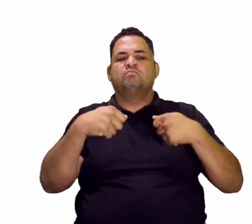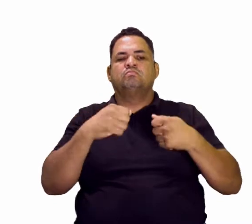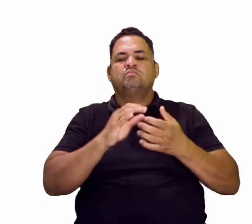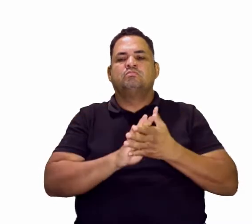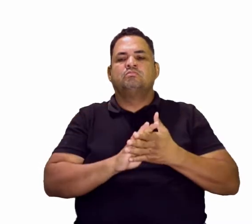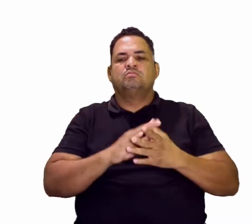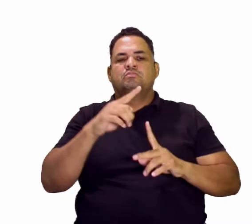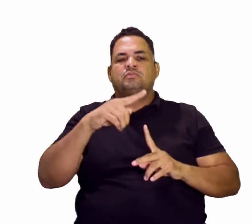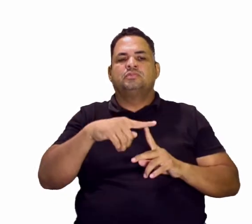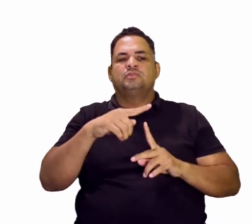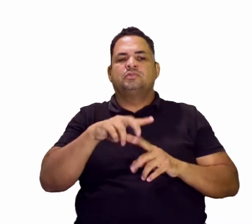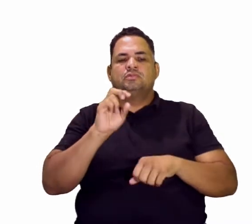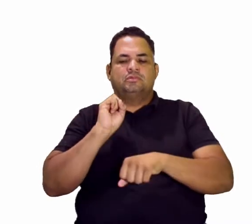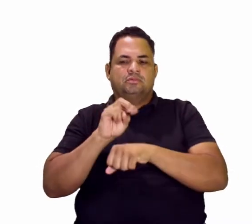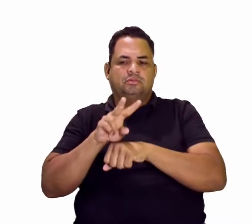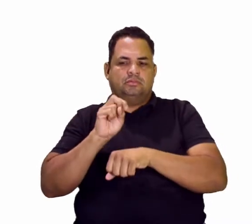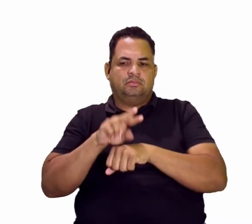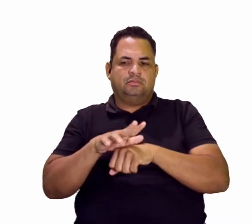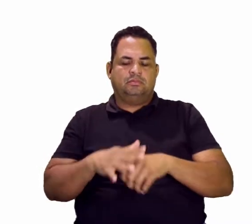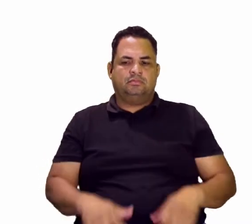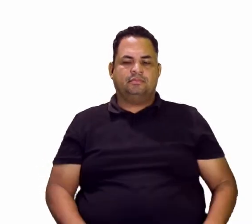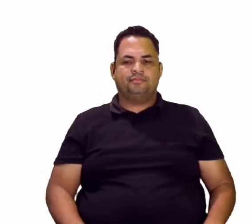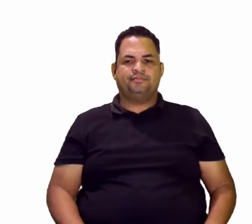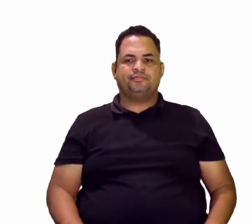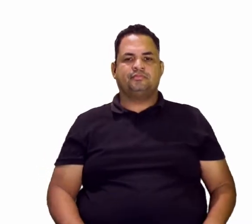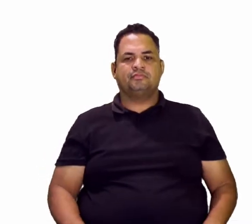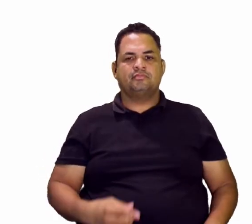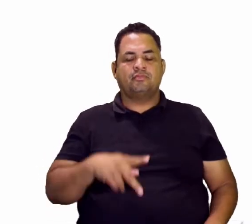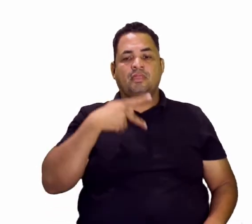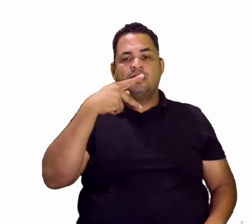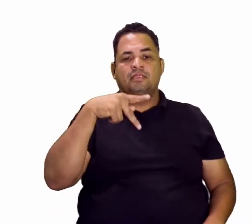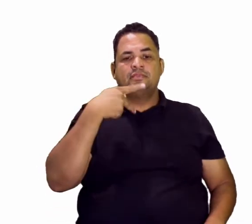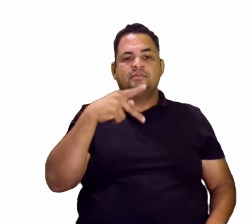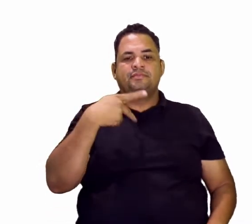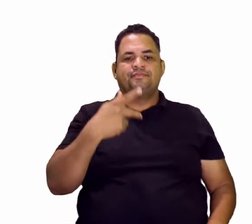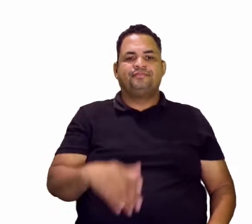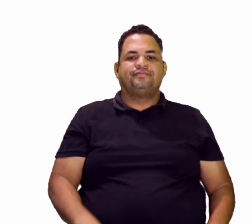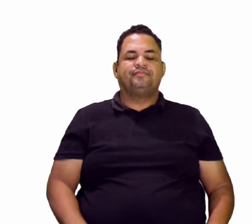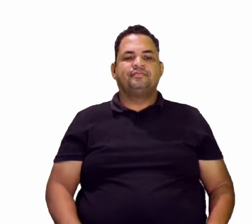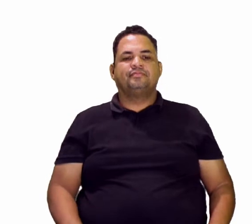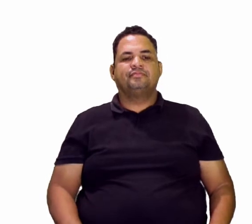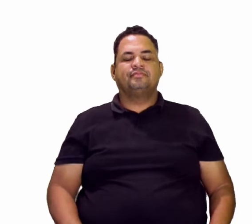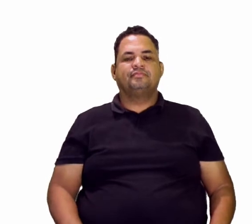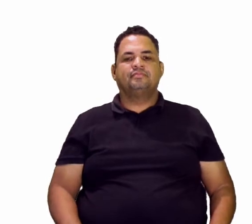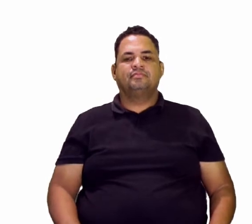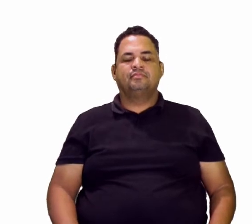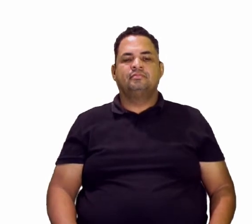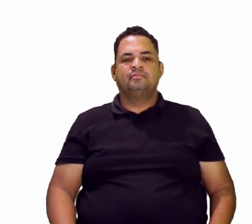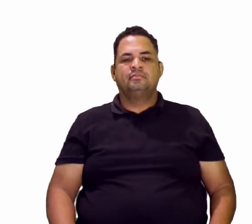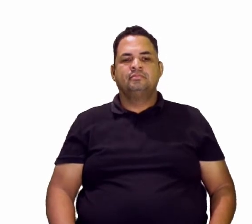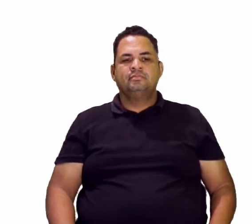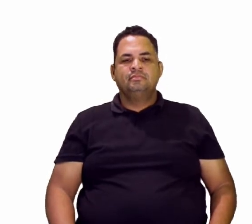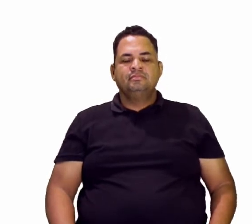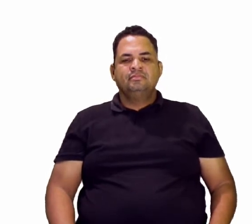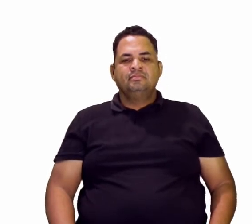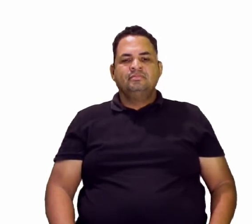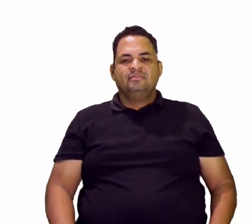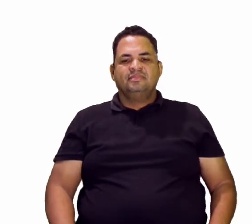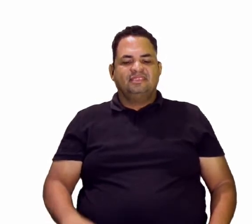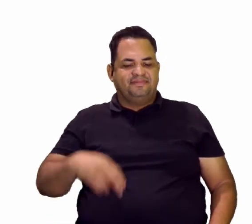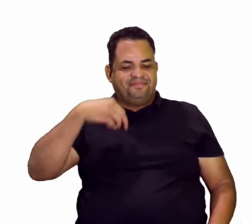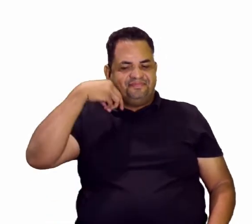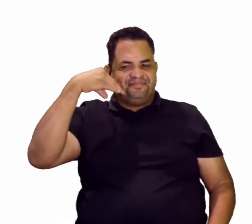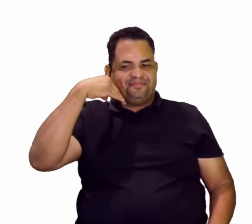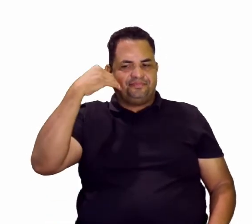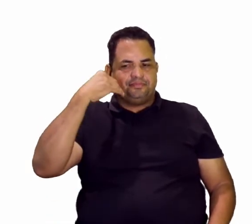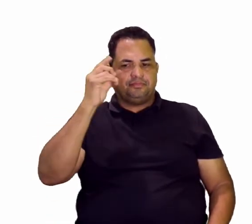de vírus? Fala aí pra mim, você que tá bem aí na frente, olhando pra cá. Fala aí. Não fica com vergonha não,